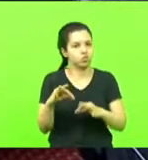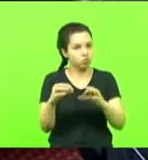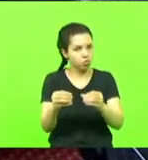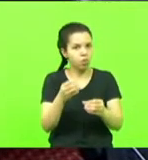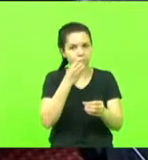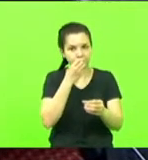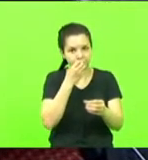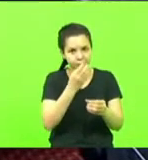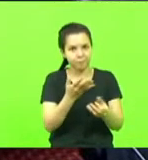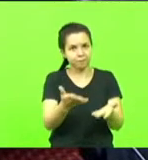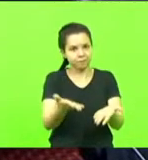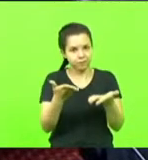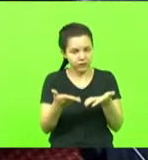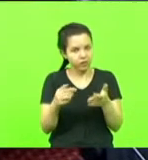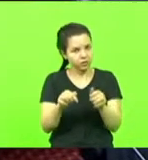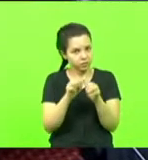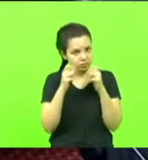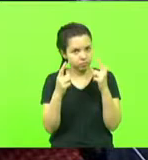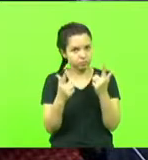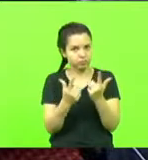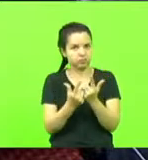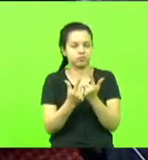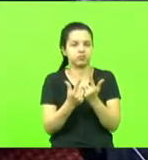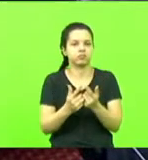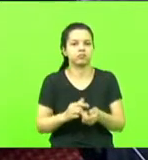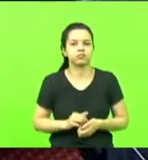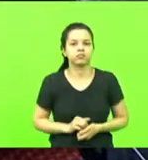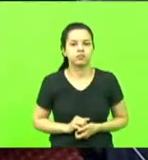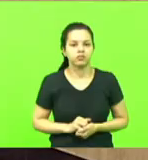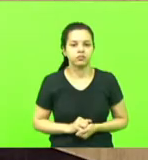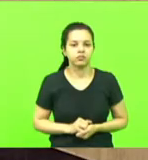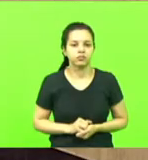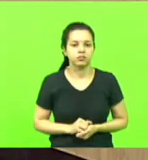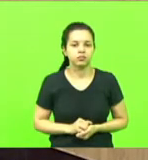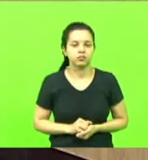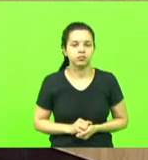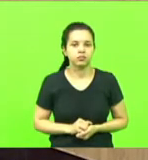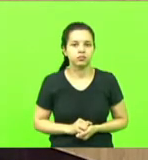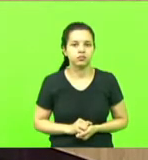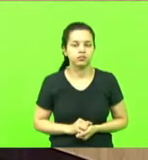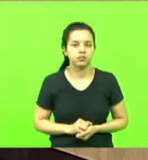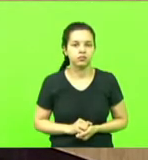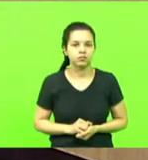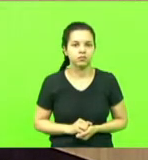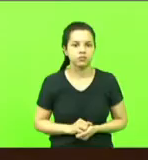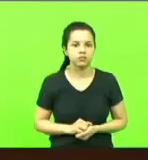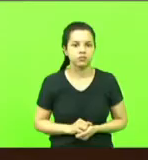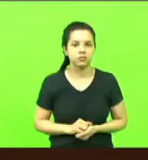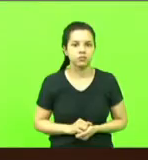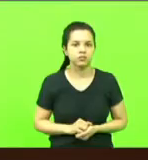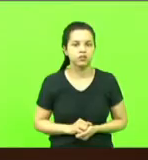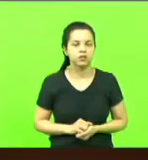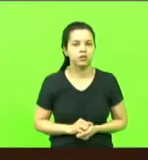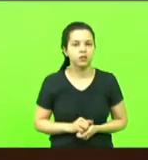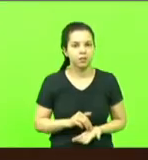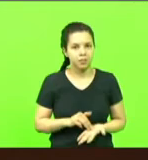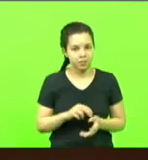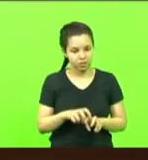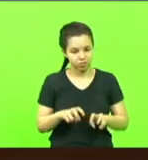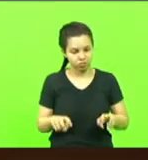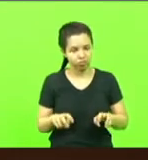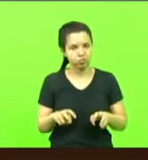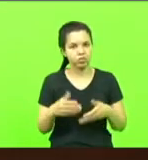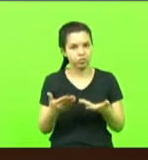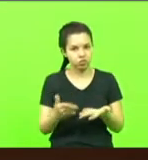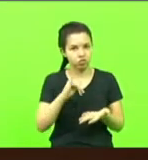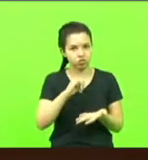muito bem-vindas a essa casa que é de todos nós. Faço a palavra da mesa diretora, as palavras do deputado Jerry Comper, que